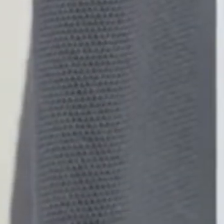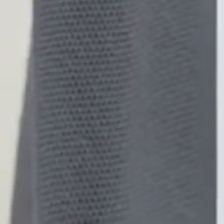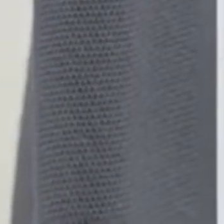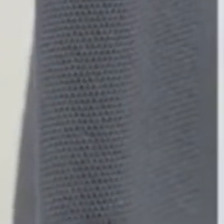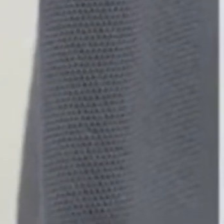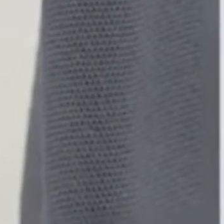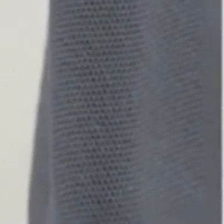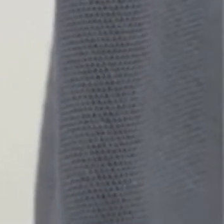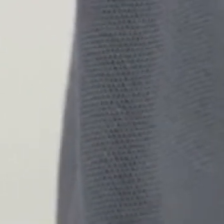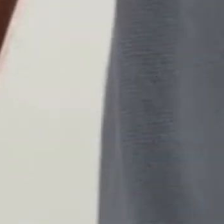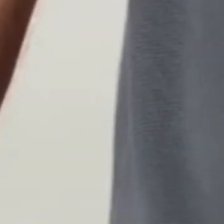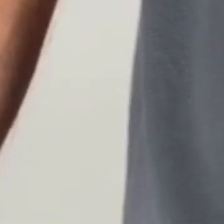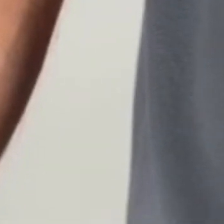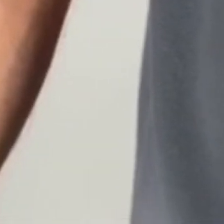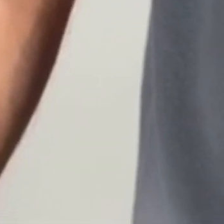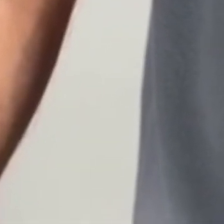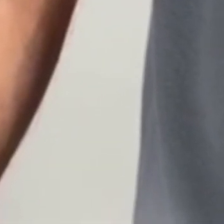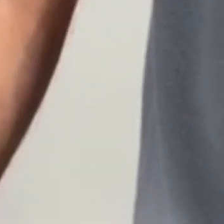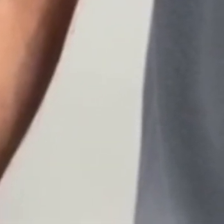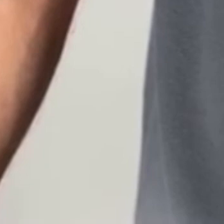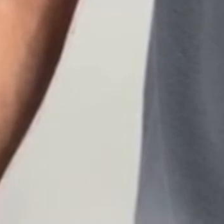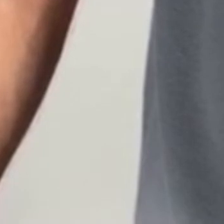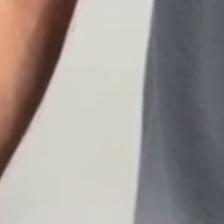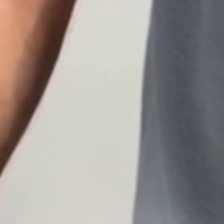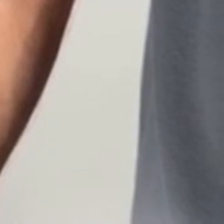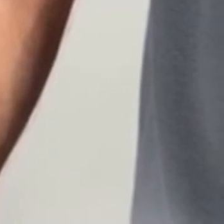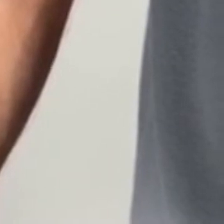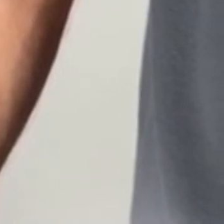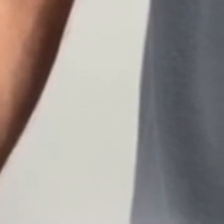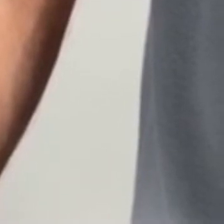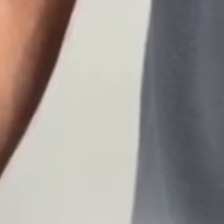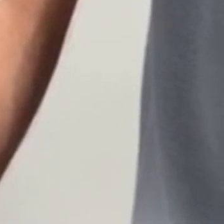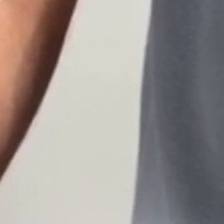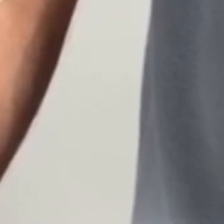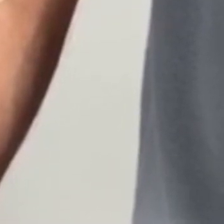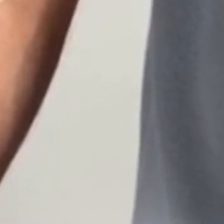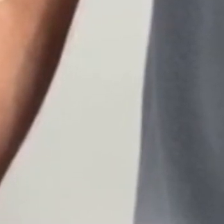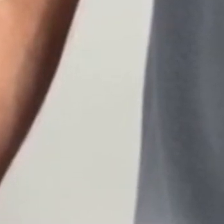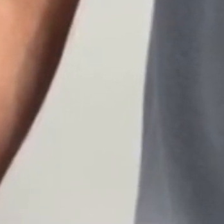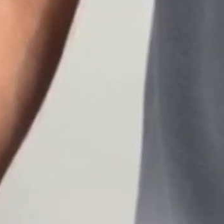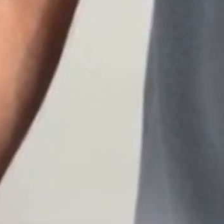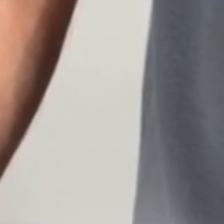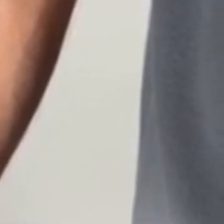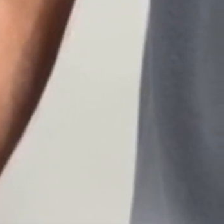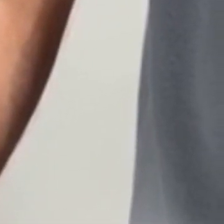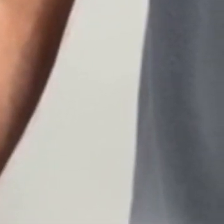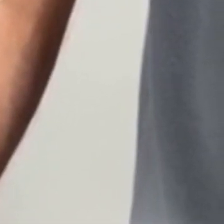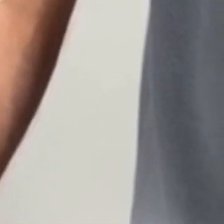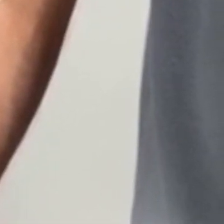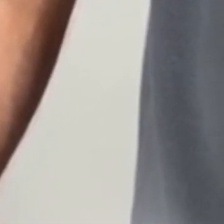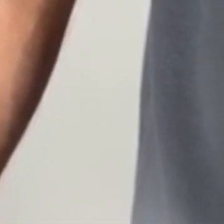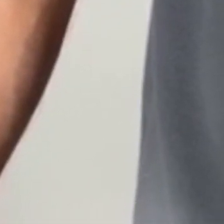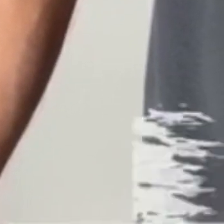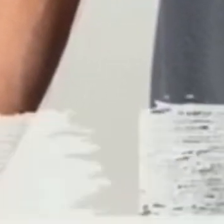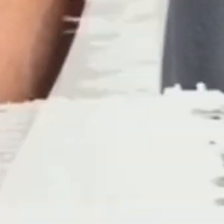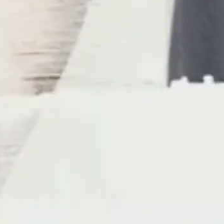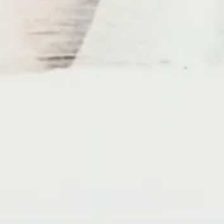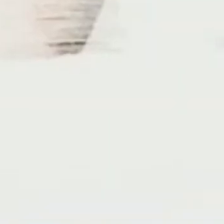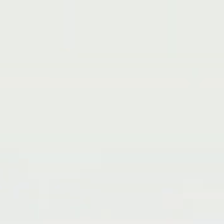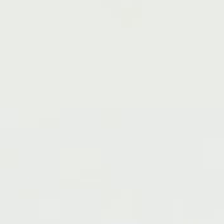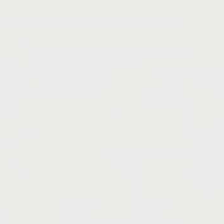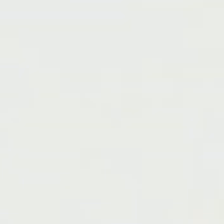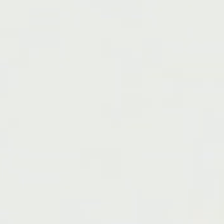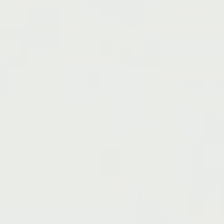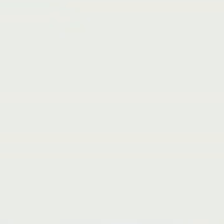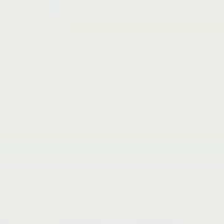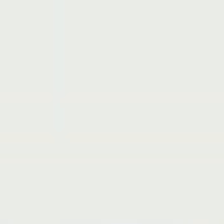prova de amor ao próximo. Procure o Hemose sem medo. Agende seu horário para evitar aglomeração e priorize seu atendimento. O governo de Sergipe